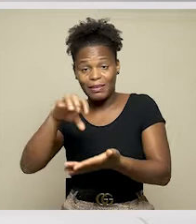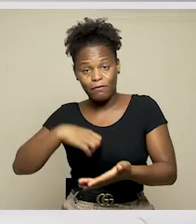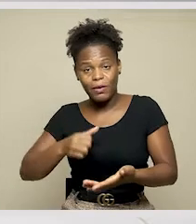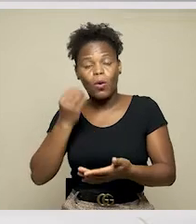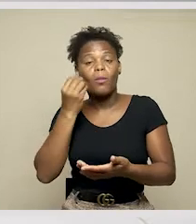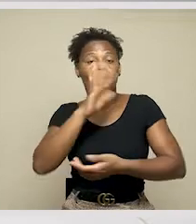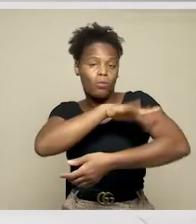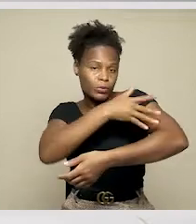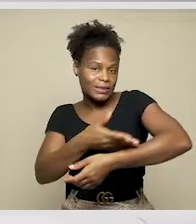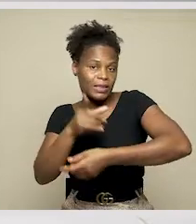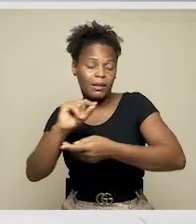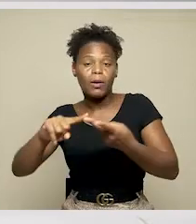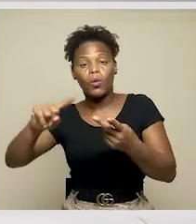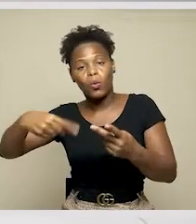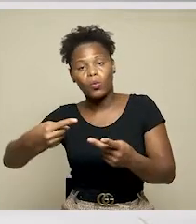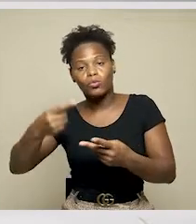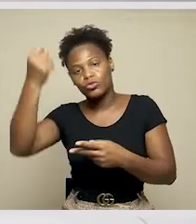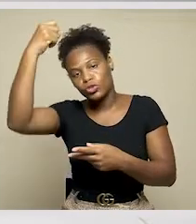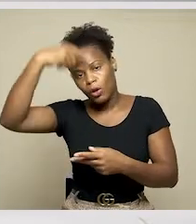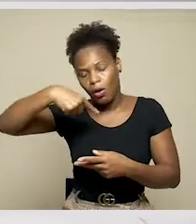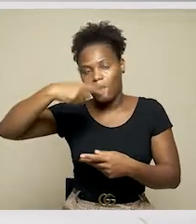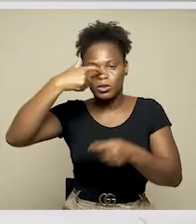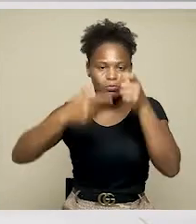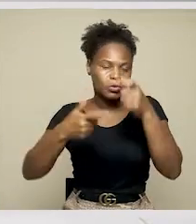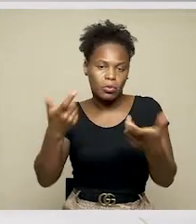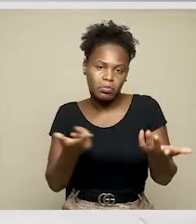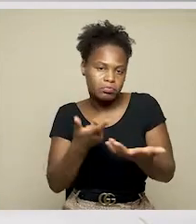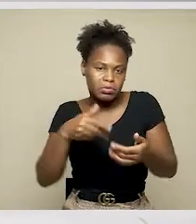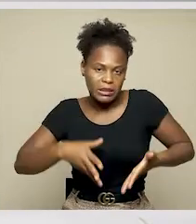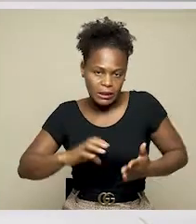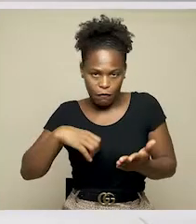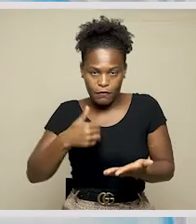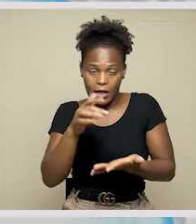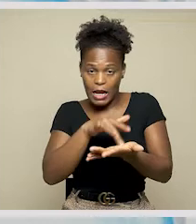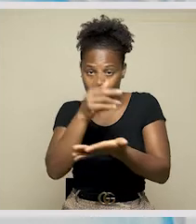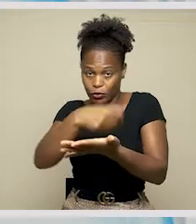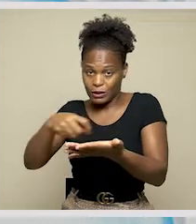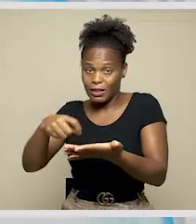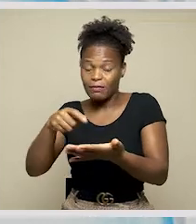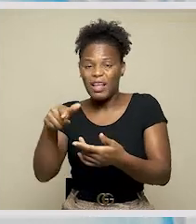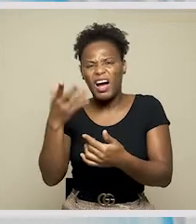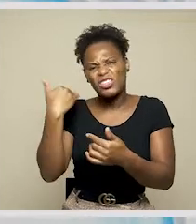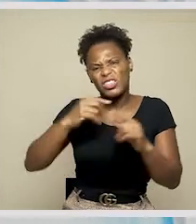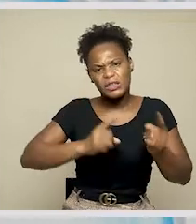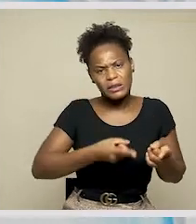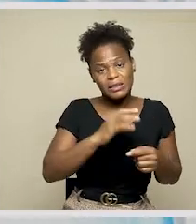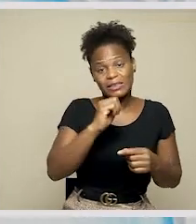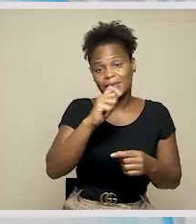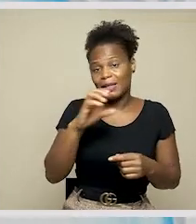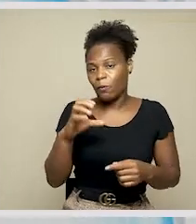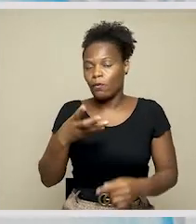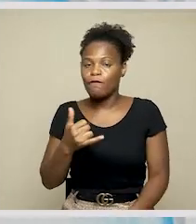como também ainda contos de autores, dos autores cabo-verdianos dos princípios do século